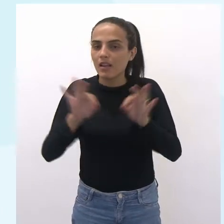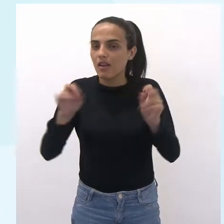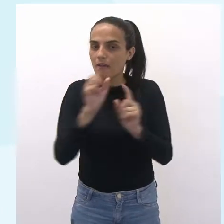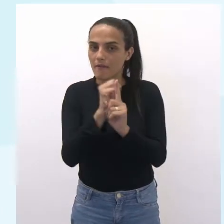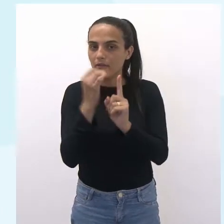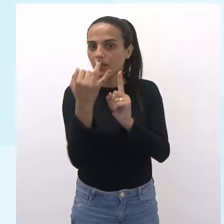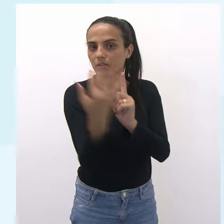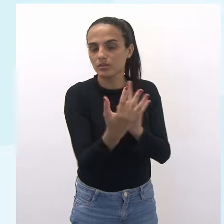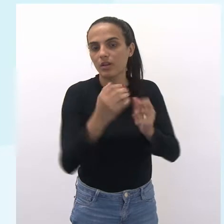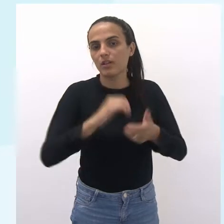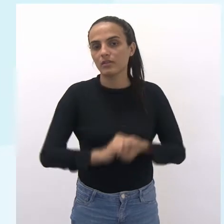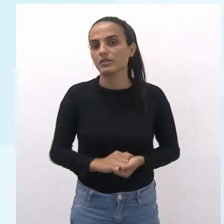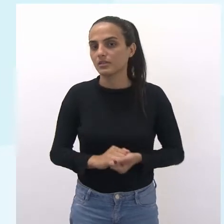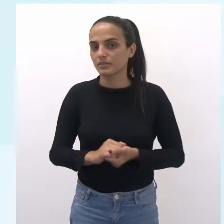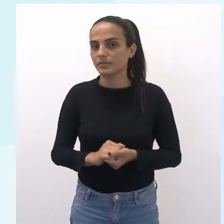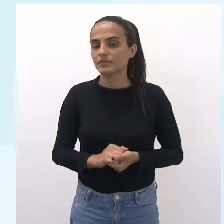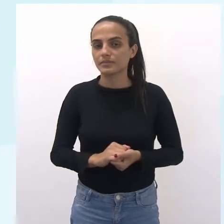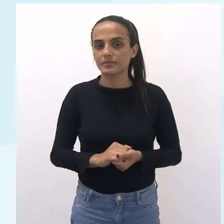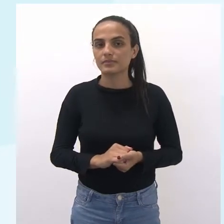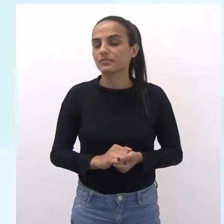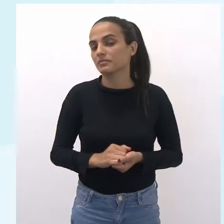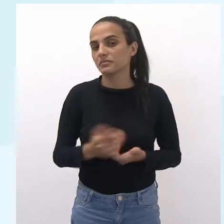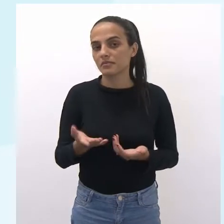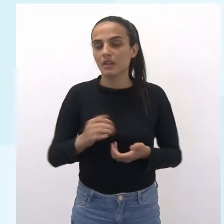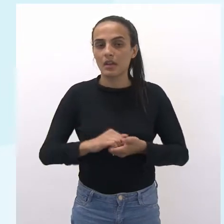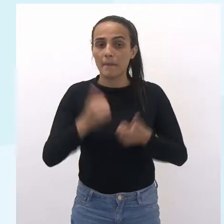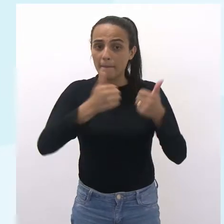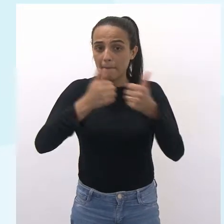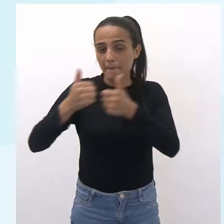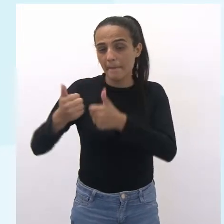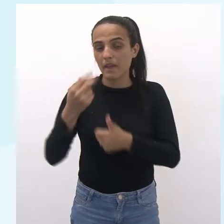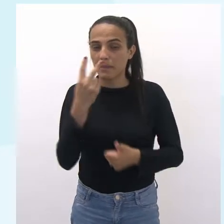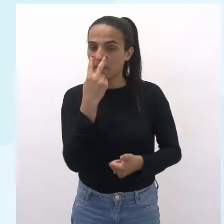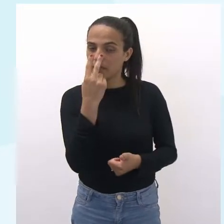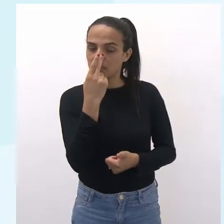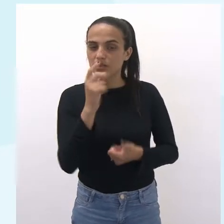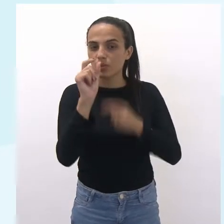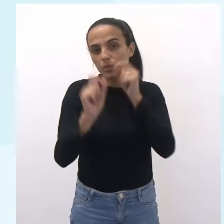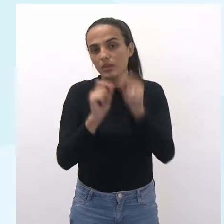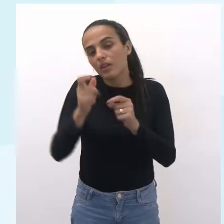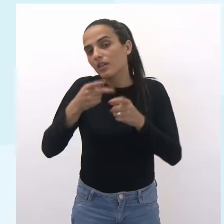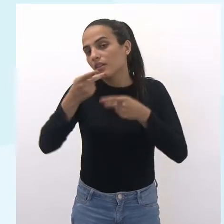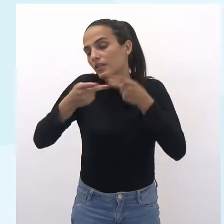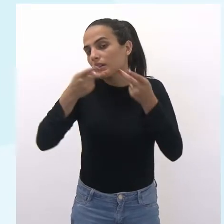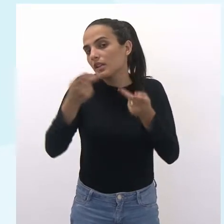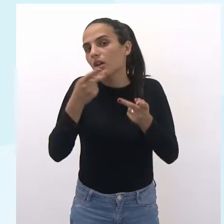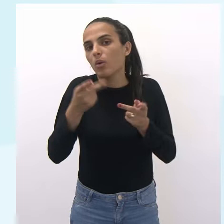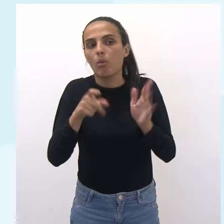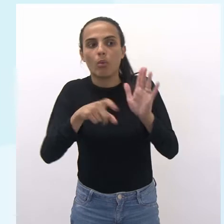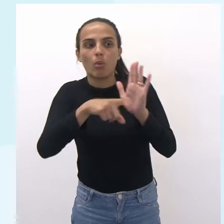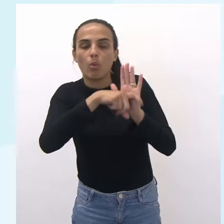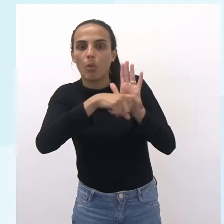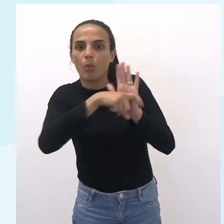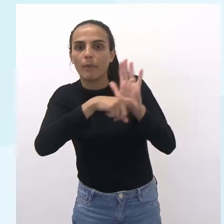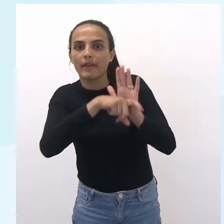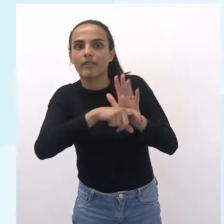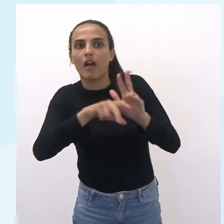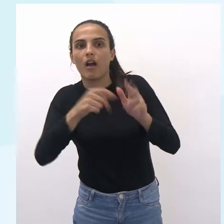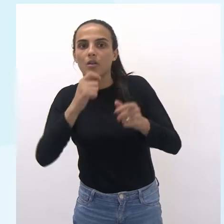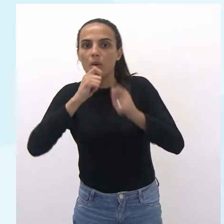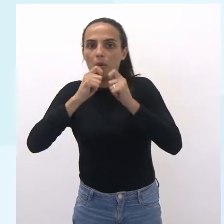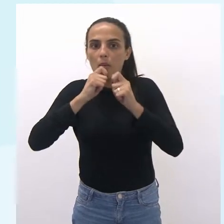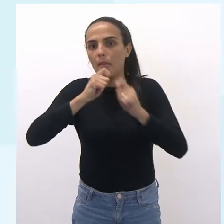filosófica de Walter Benjamin e esteja bem parecido? Não estou falando que precisa ser um documentário sobre Adorno